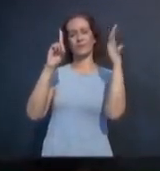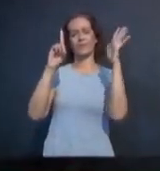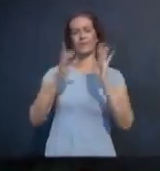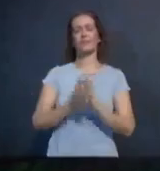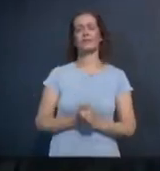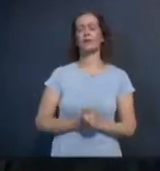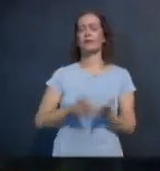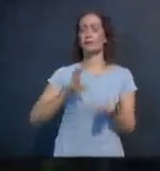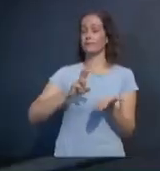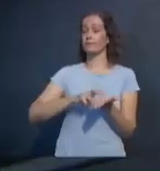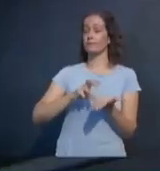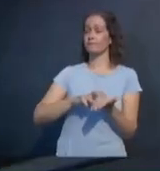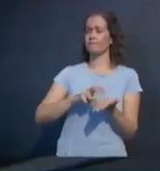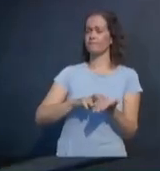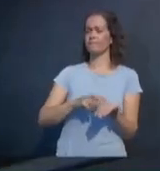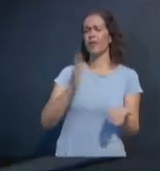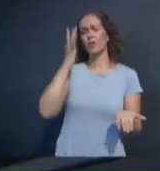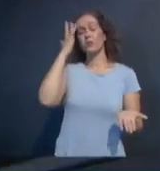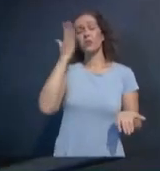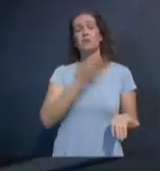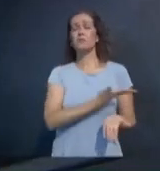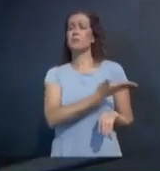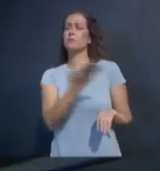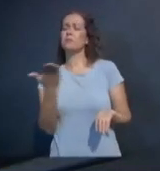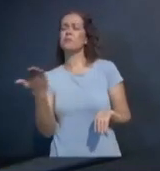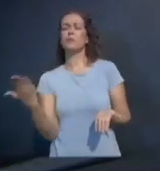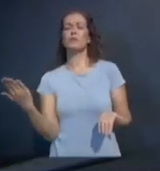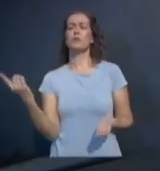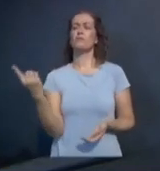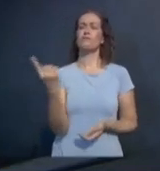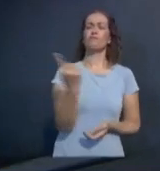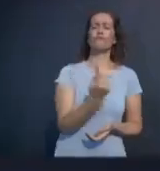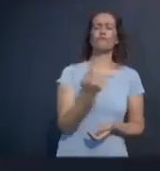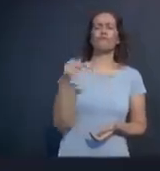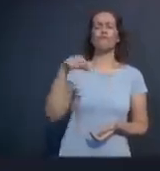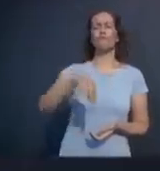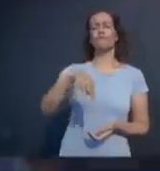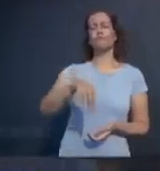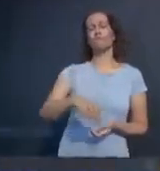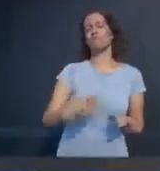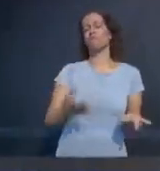nessa manhã eu não sei como você chegou aqui,